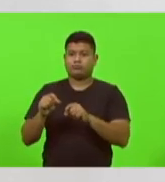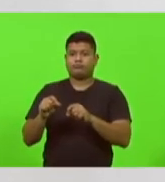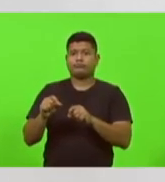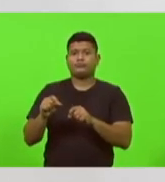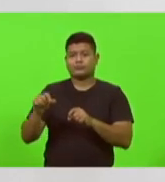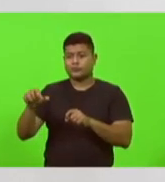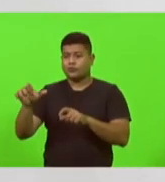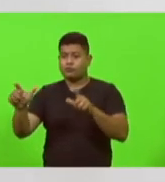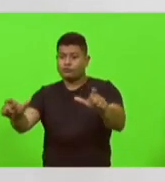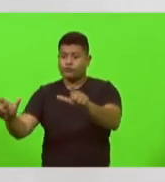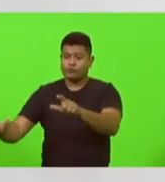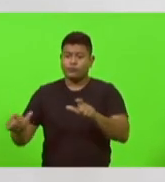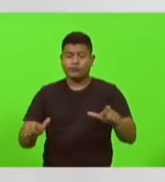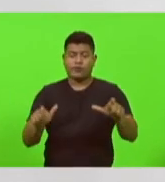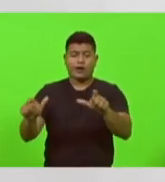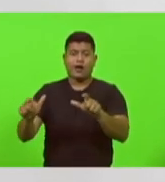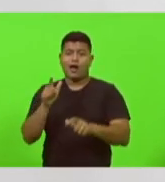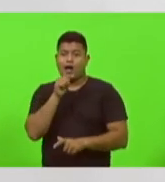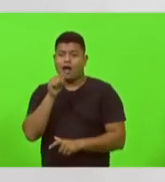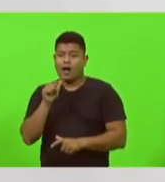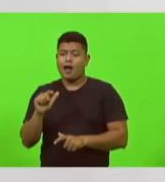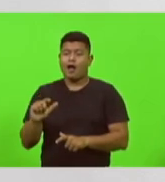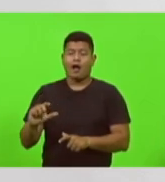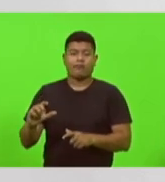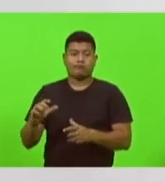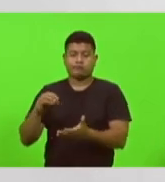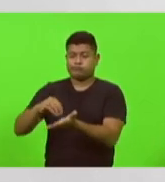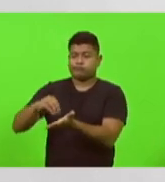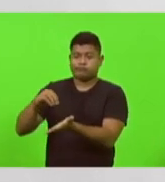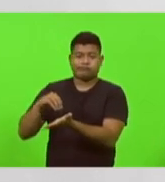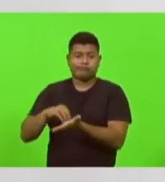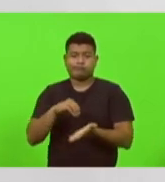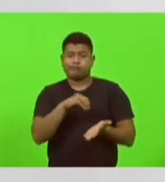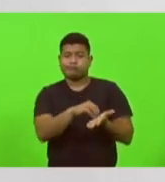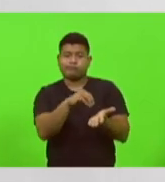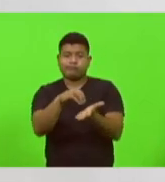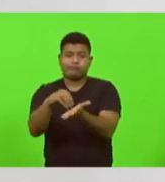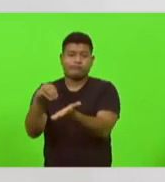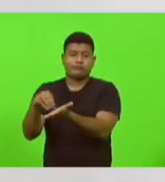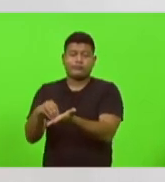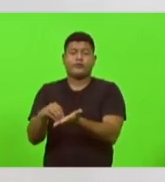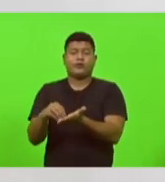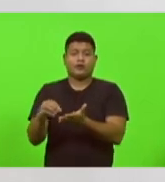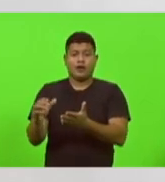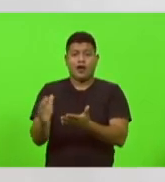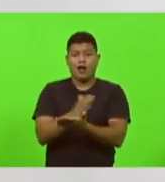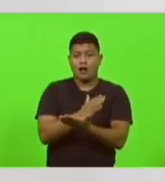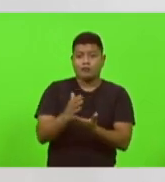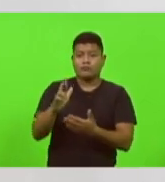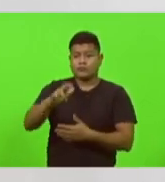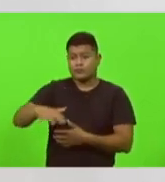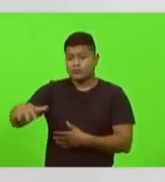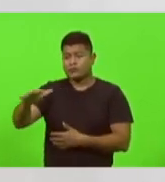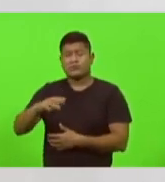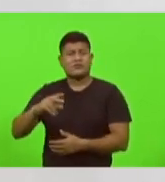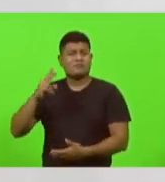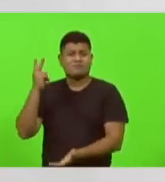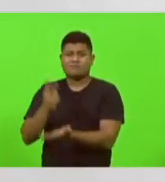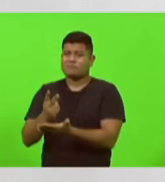Catarina. Todo ano tivemos. E algumas regiões, todo o ano se teve